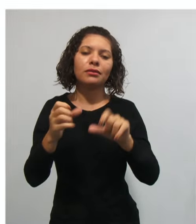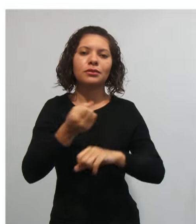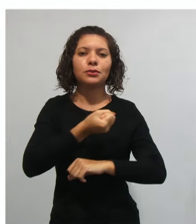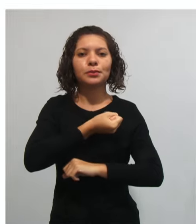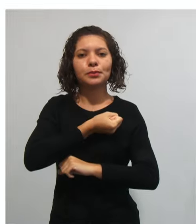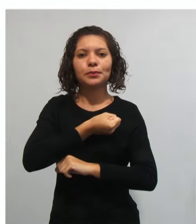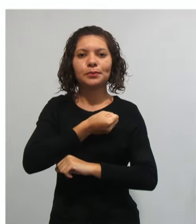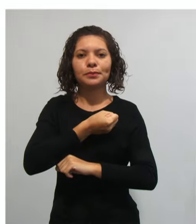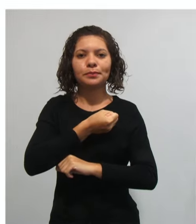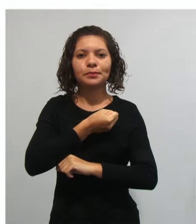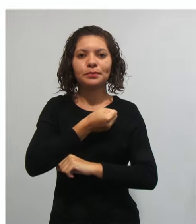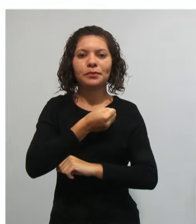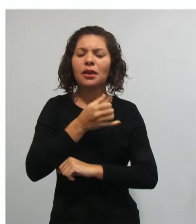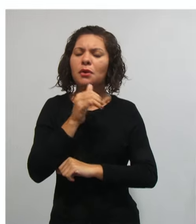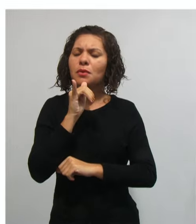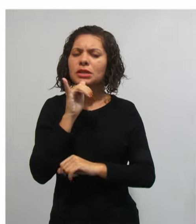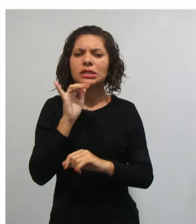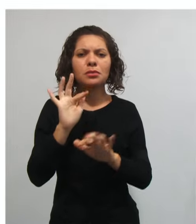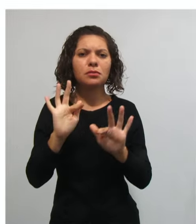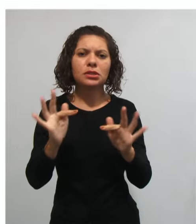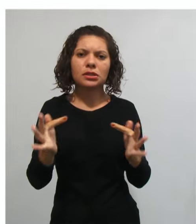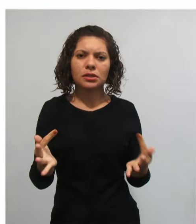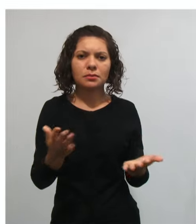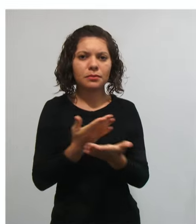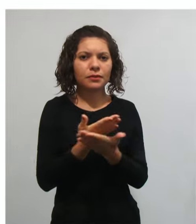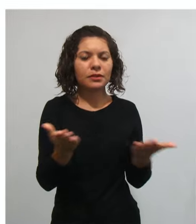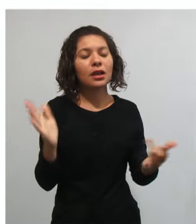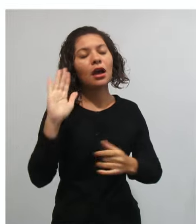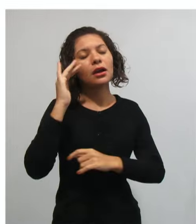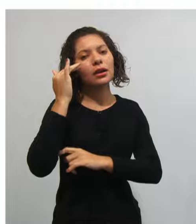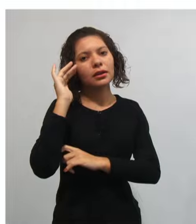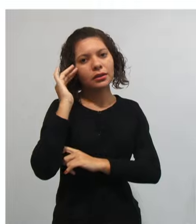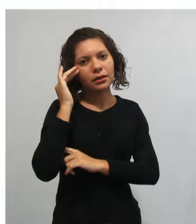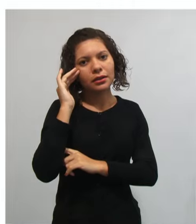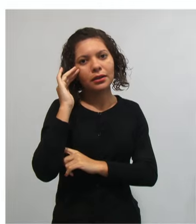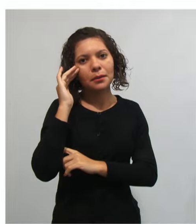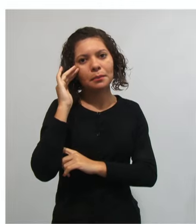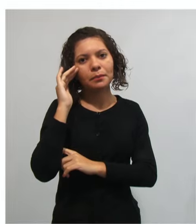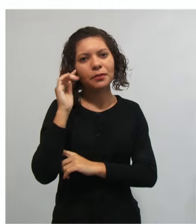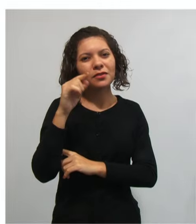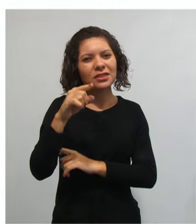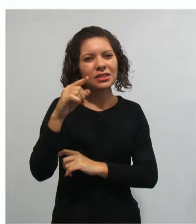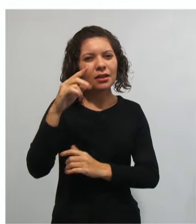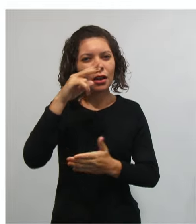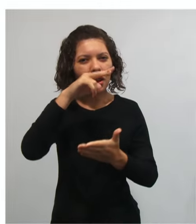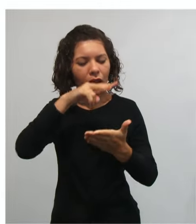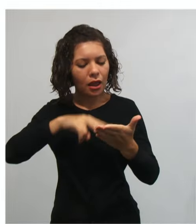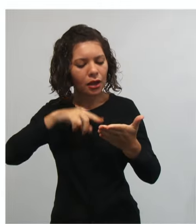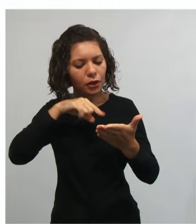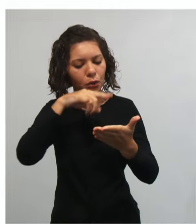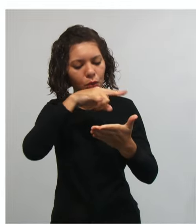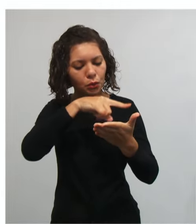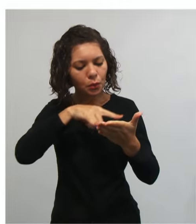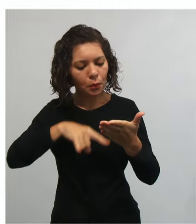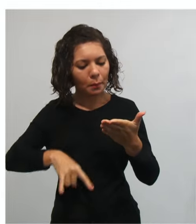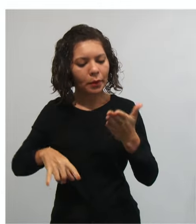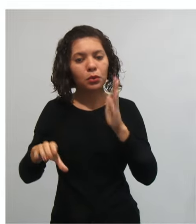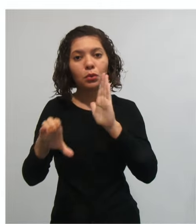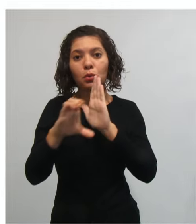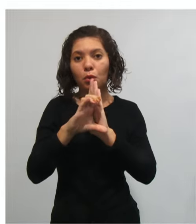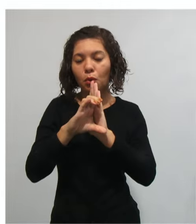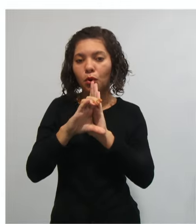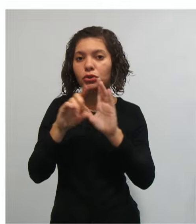experiência traços sons cores e formas aqui é só um exemplo para você se você encontrar quando você estiver lendo a bncc